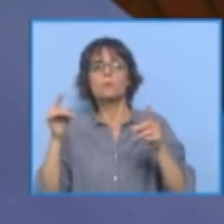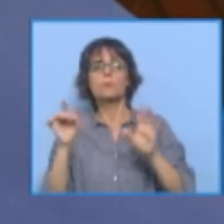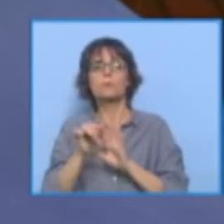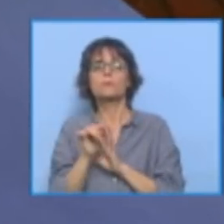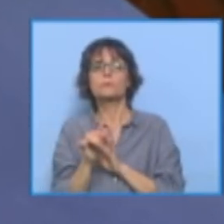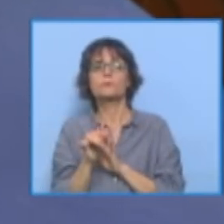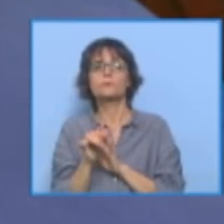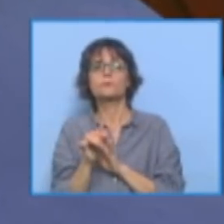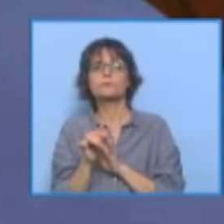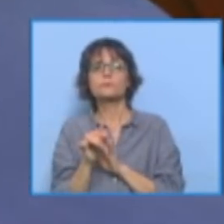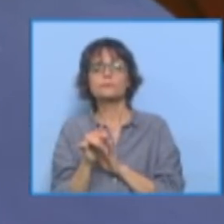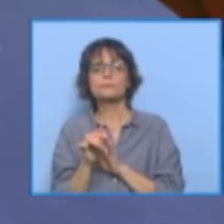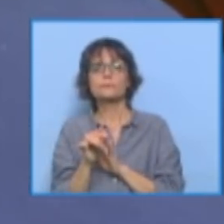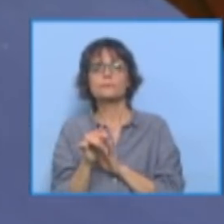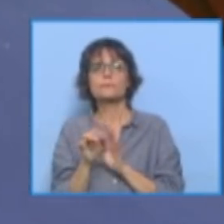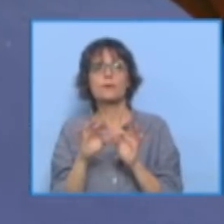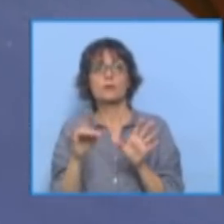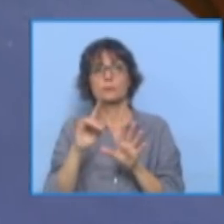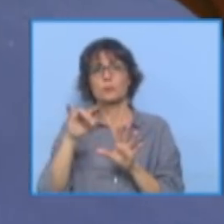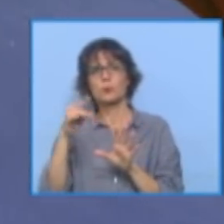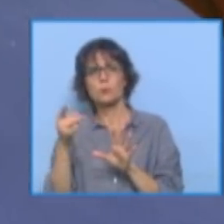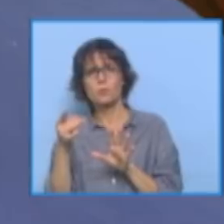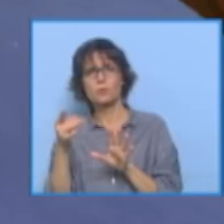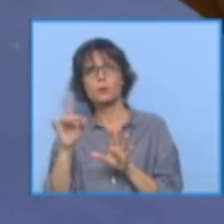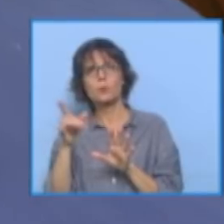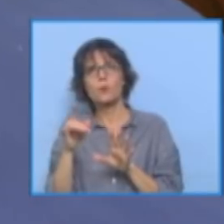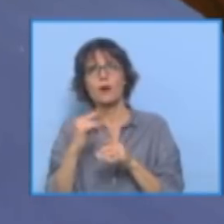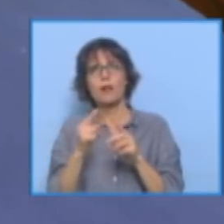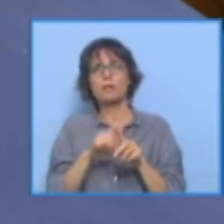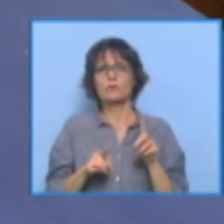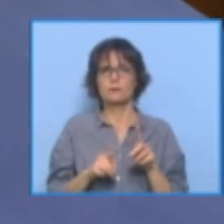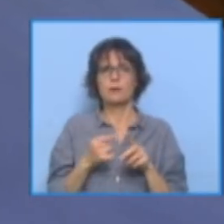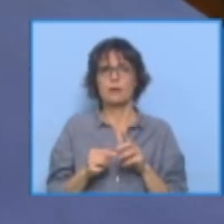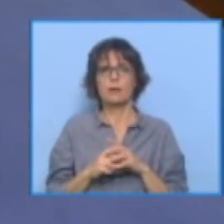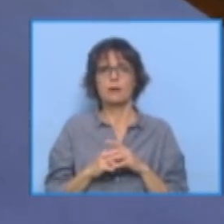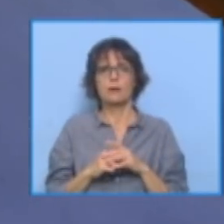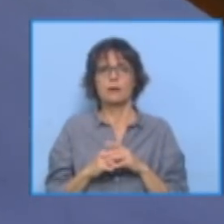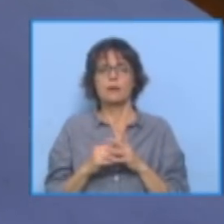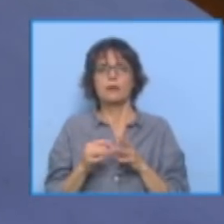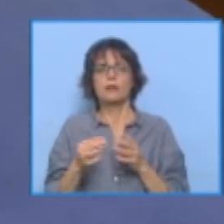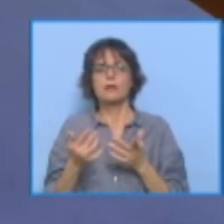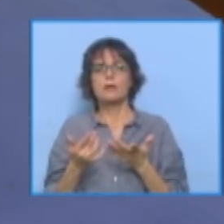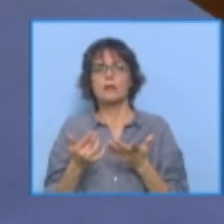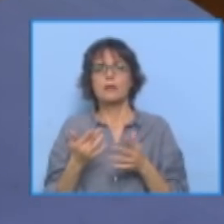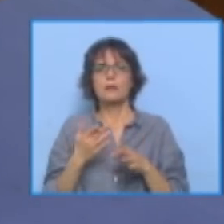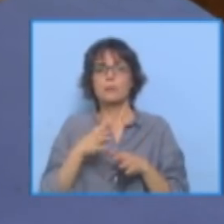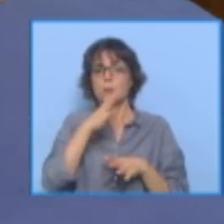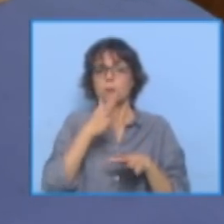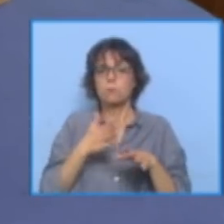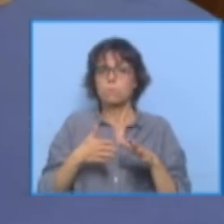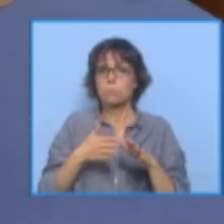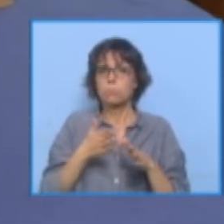como muitos outros, o que é que ele tem de diferente? De que forma é que passam as mensagens através